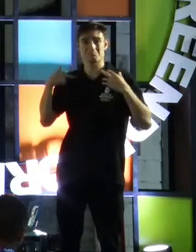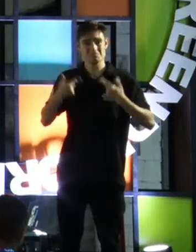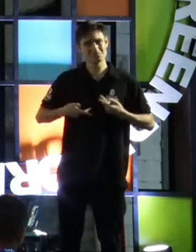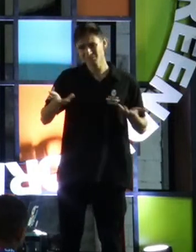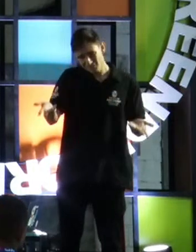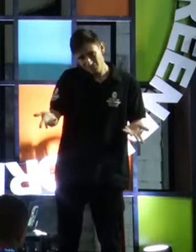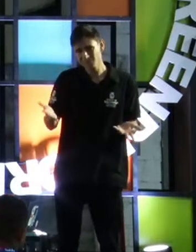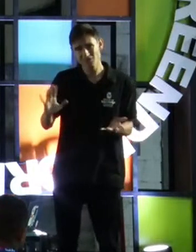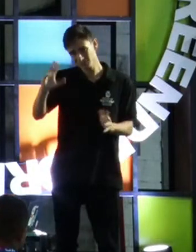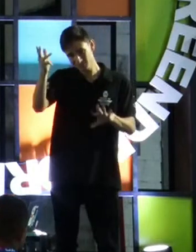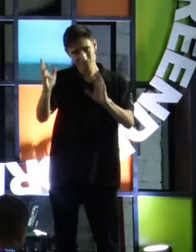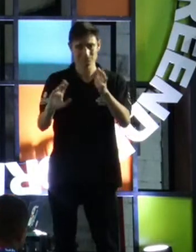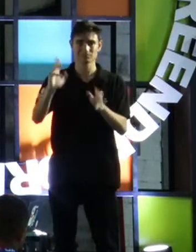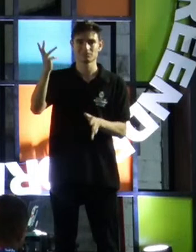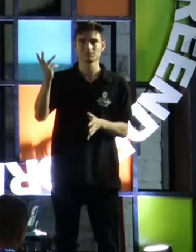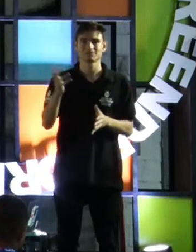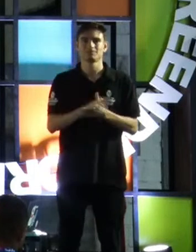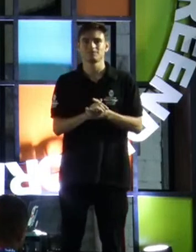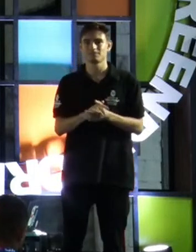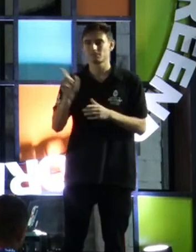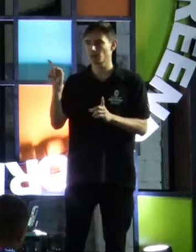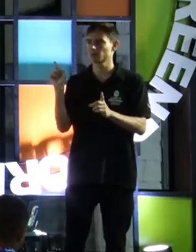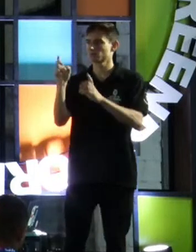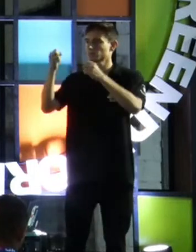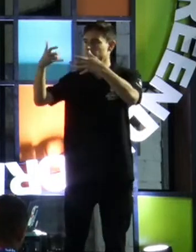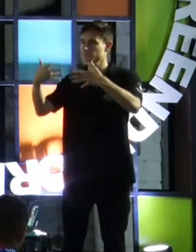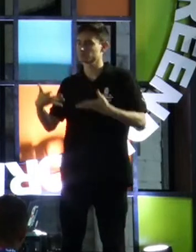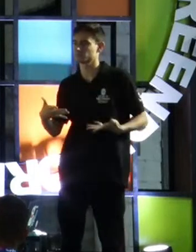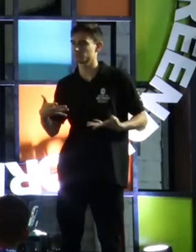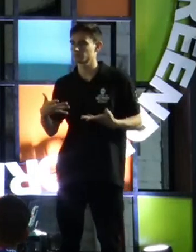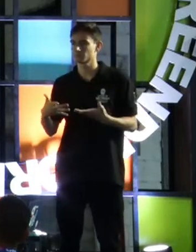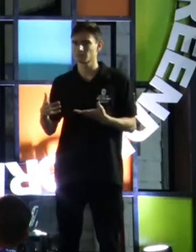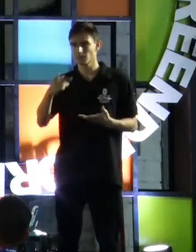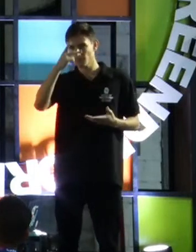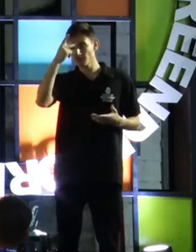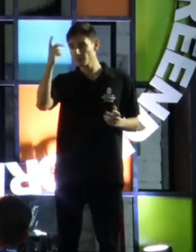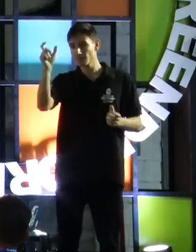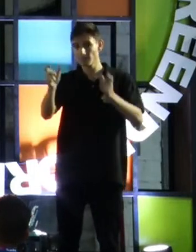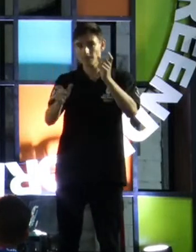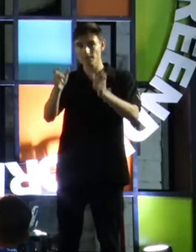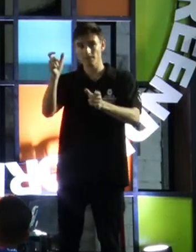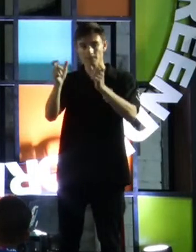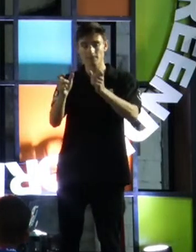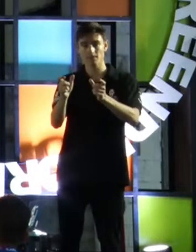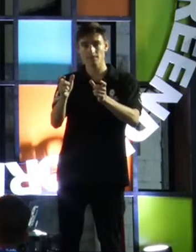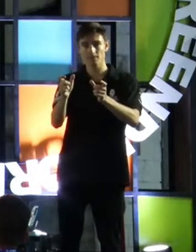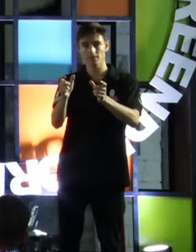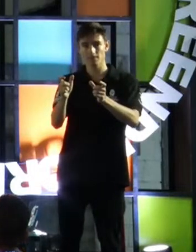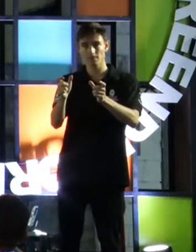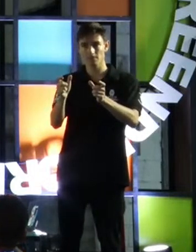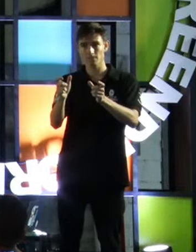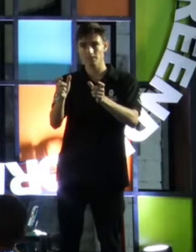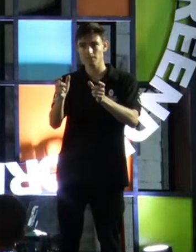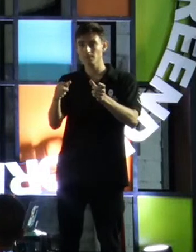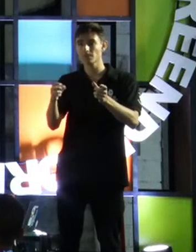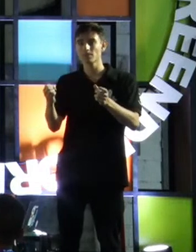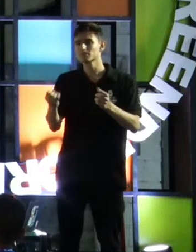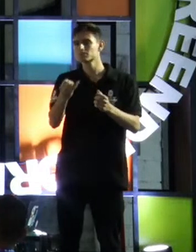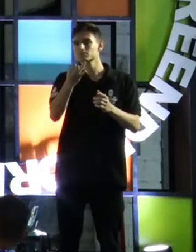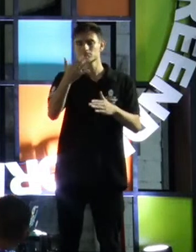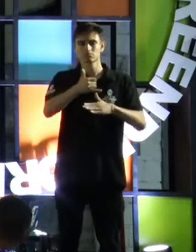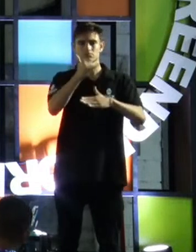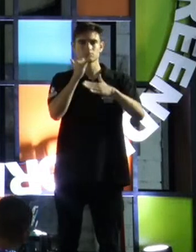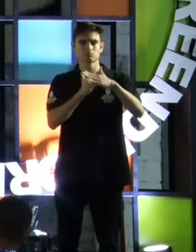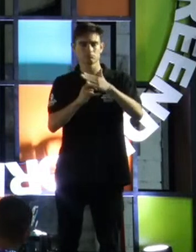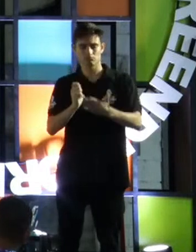aconteceram. E aí Kawan chegou e disse... Rapaz, e se a gente não chega, perguntou para a Deloitte, quantas startups a gente